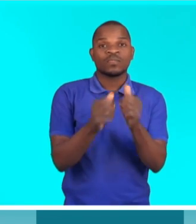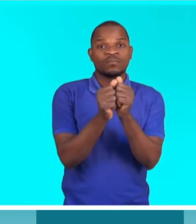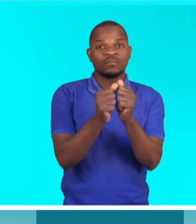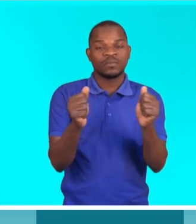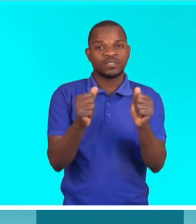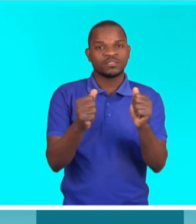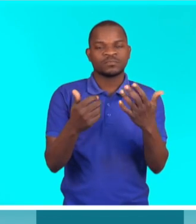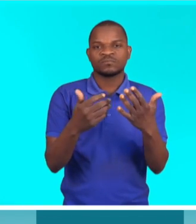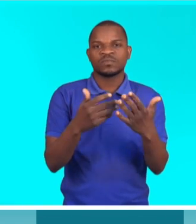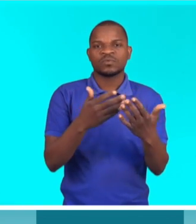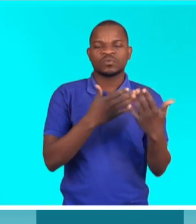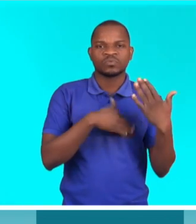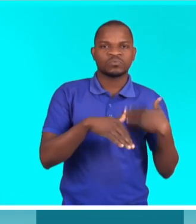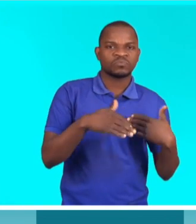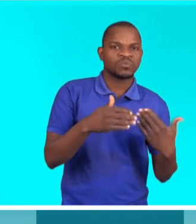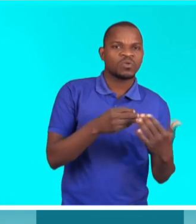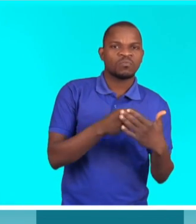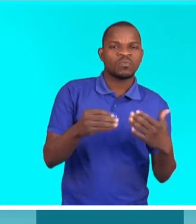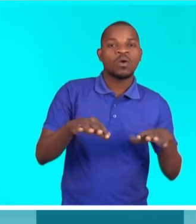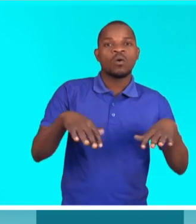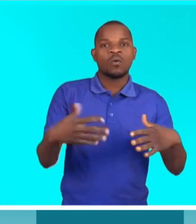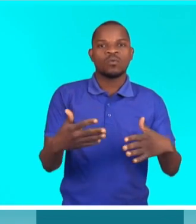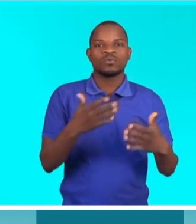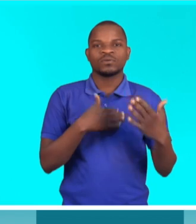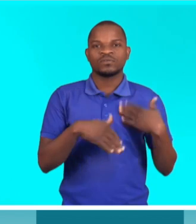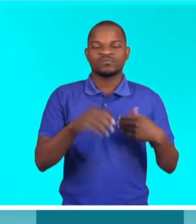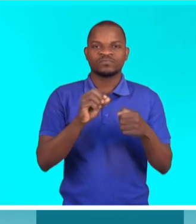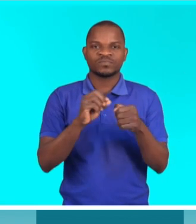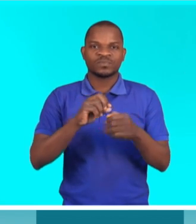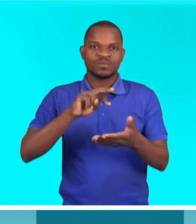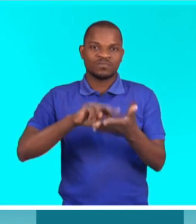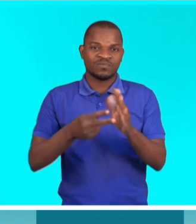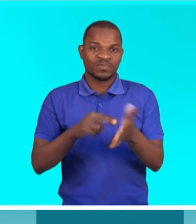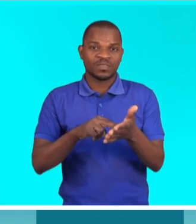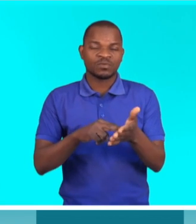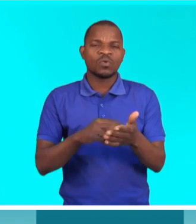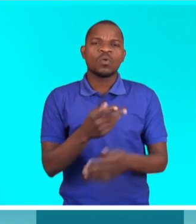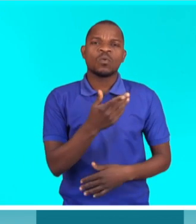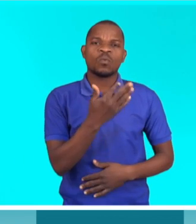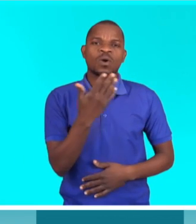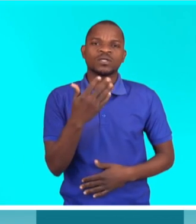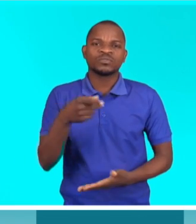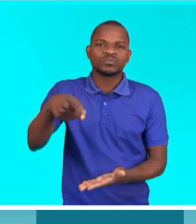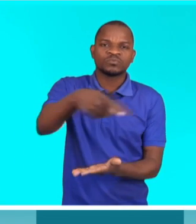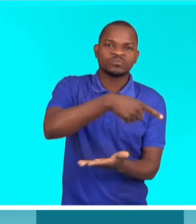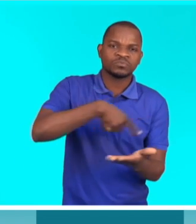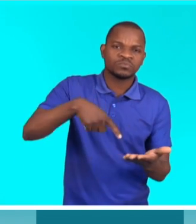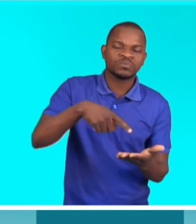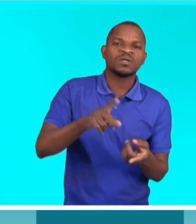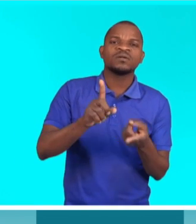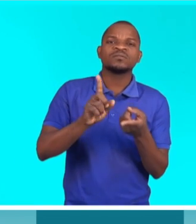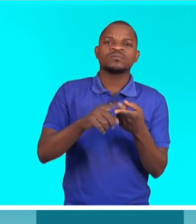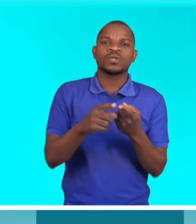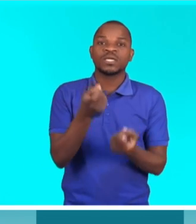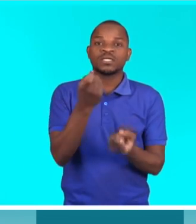Para comprarmos ou para fazermos a planificação de quantas panelas precisamos, quantos quilos de